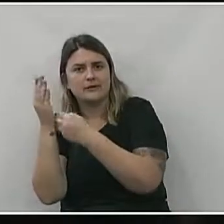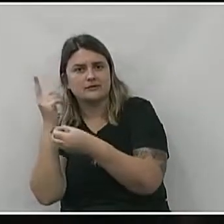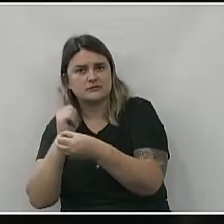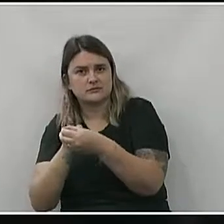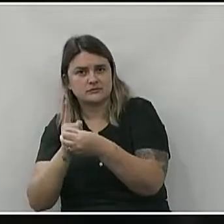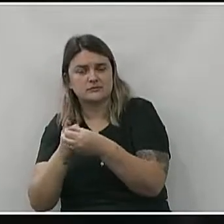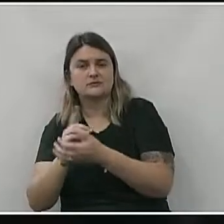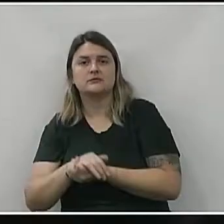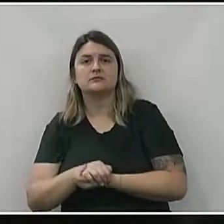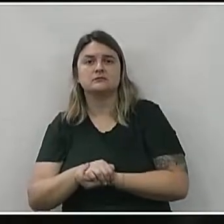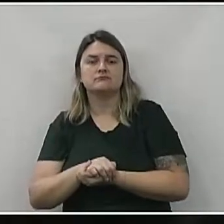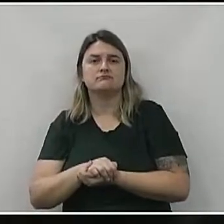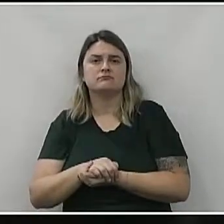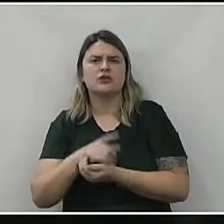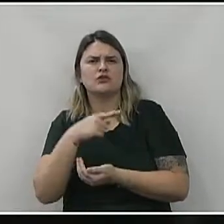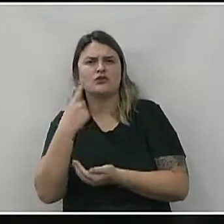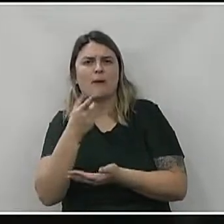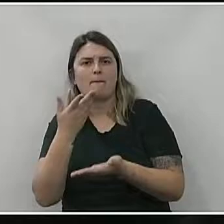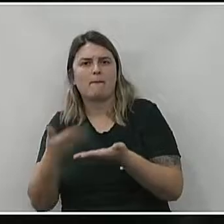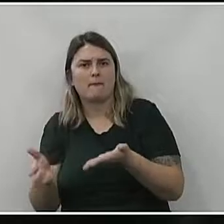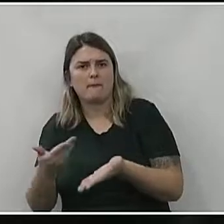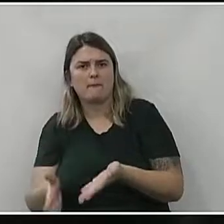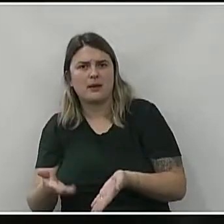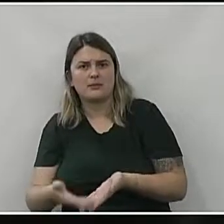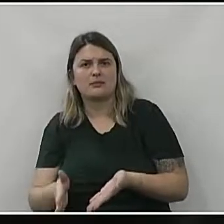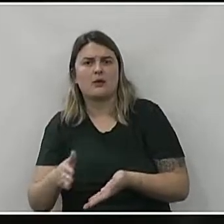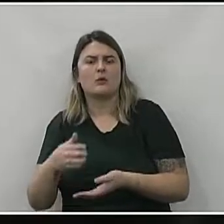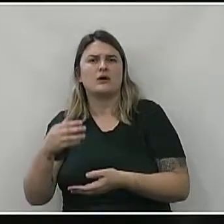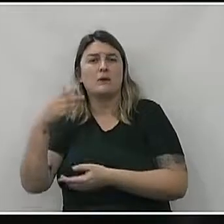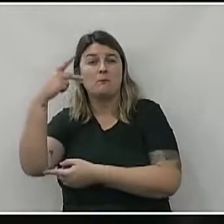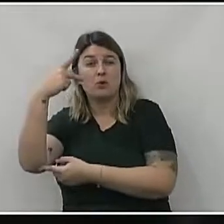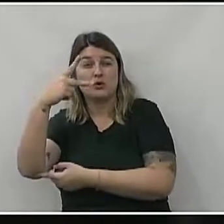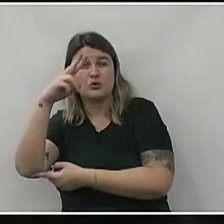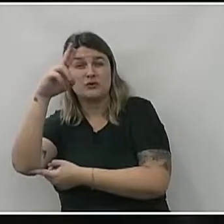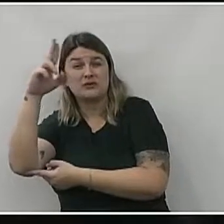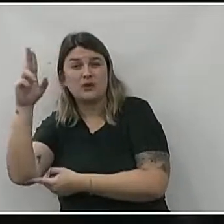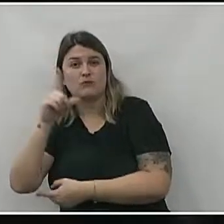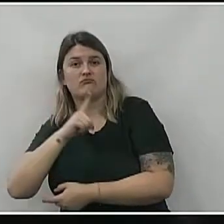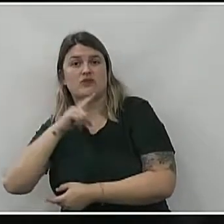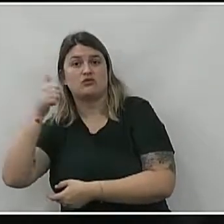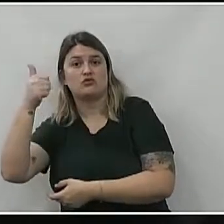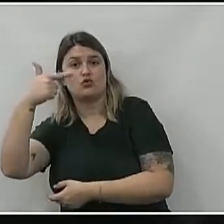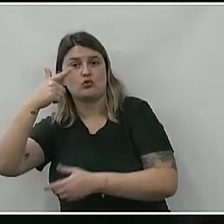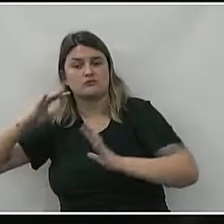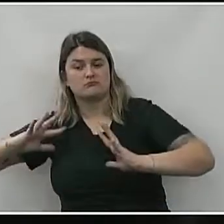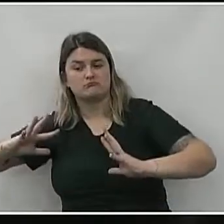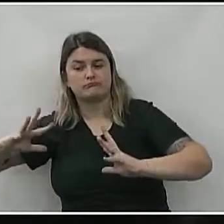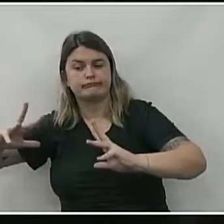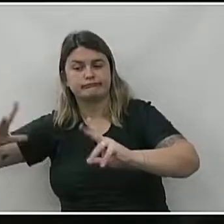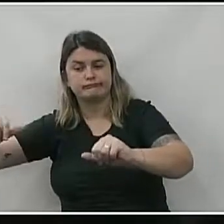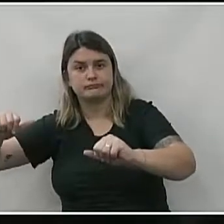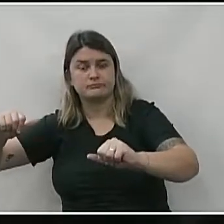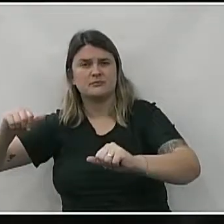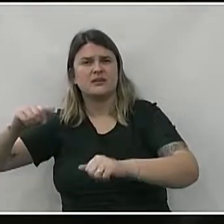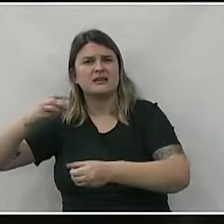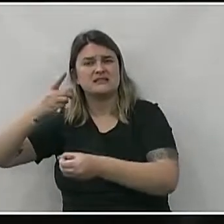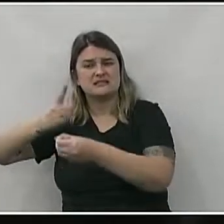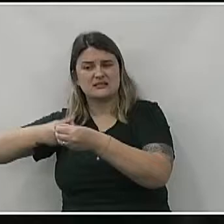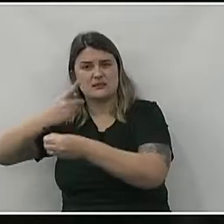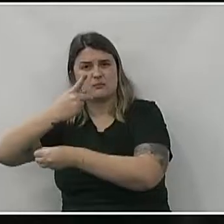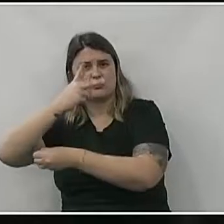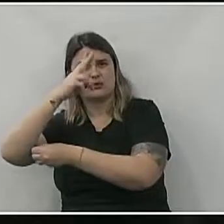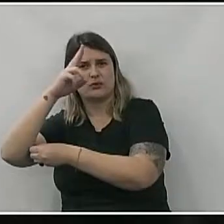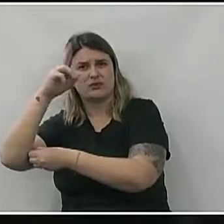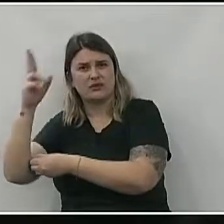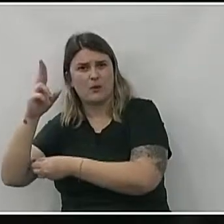cidade. Né? Perdemos de goleada para Porto União, que tem 12 máquinas. Porto União tem